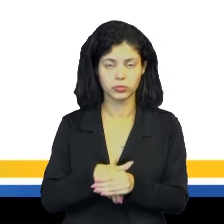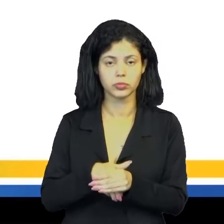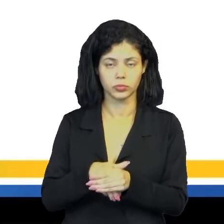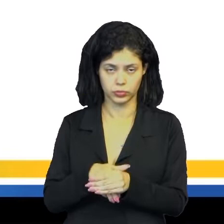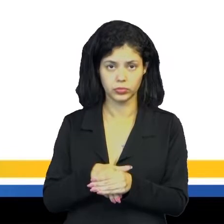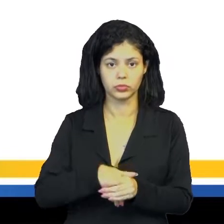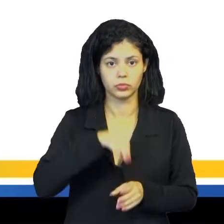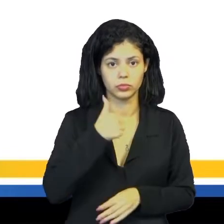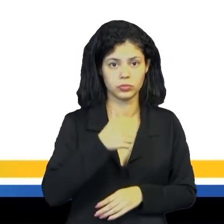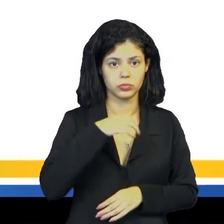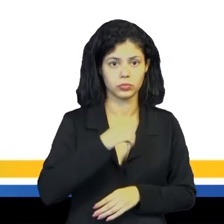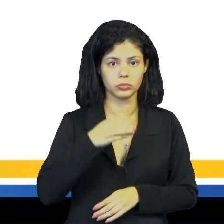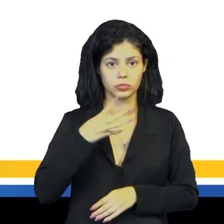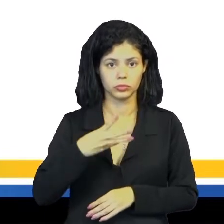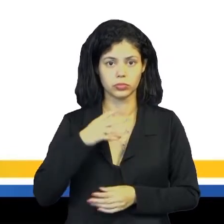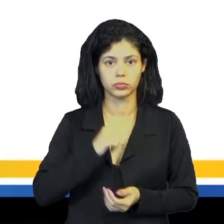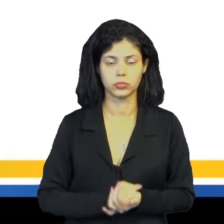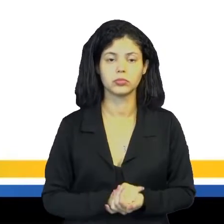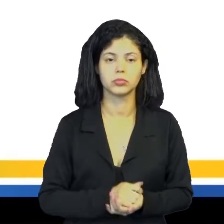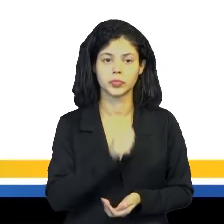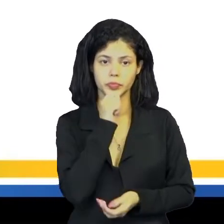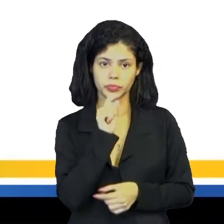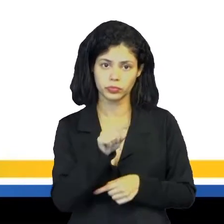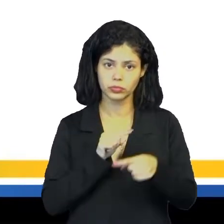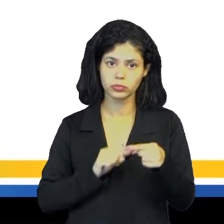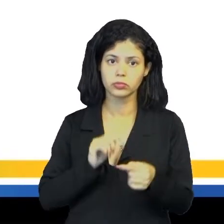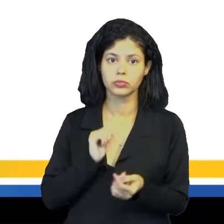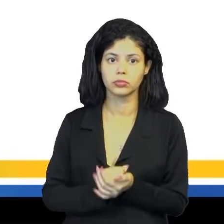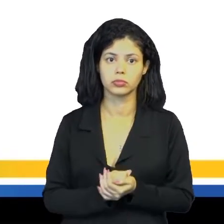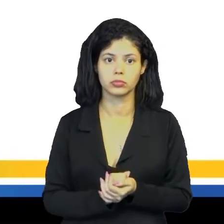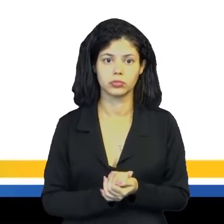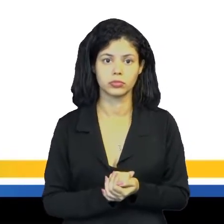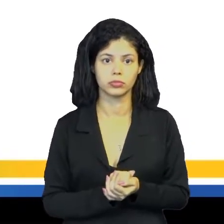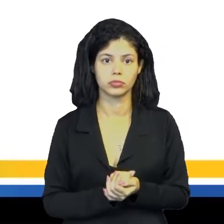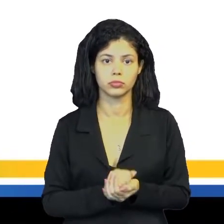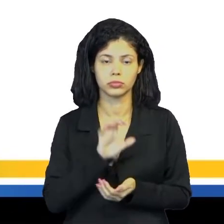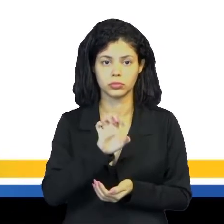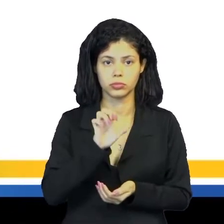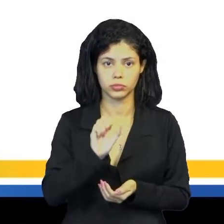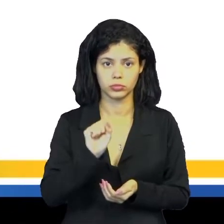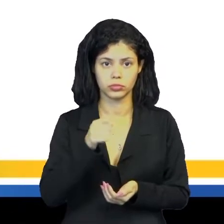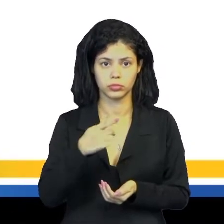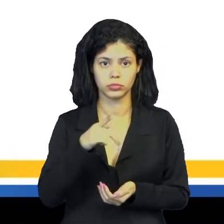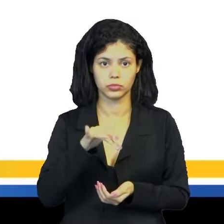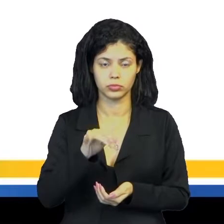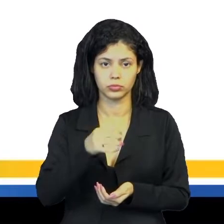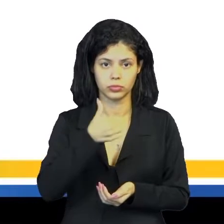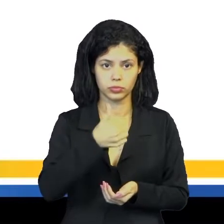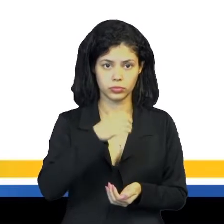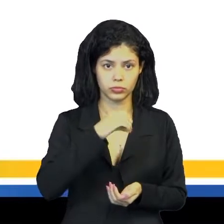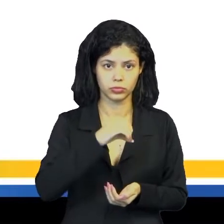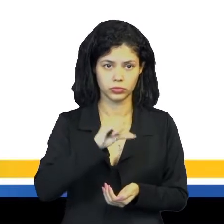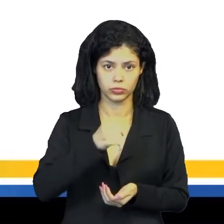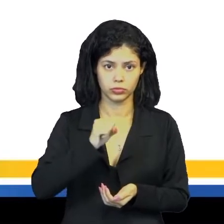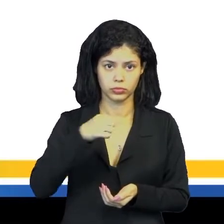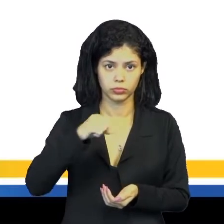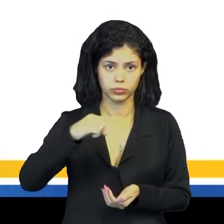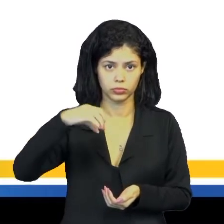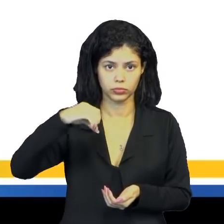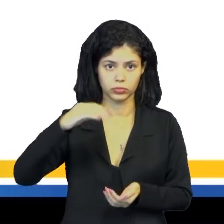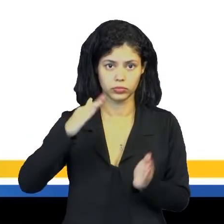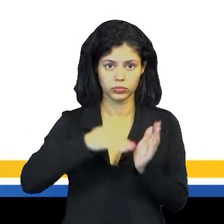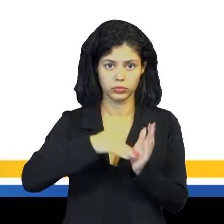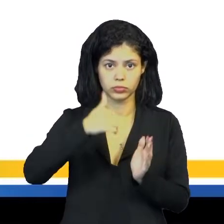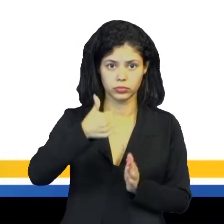1894. Para fins de estudo, a Primeira República é dividida em dois períodos. A República da Espada, que vai de 1889